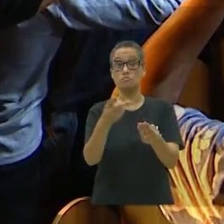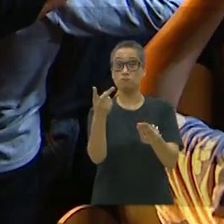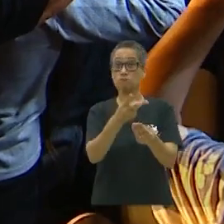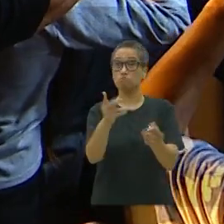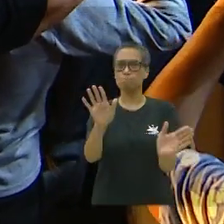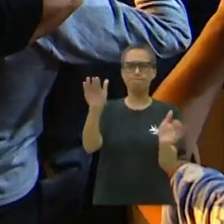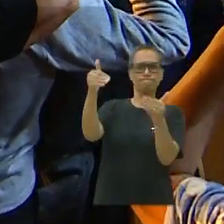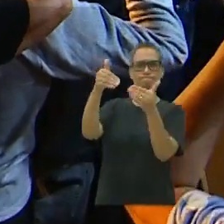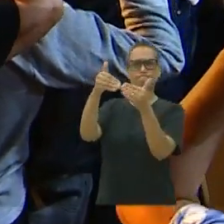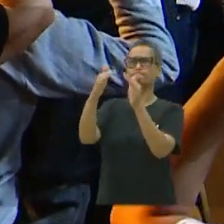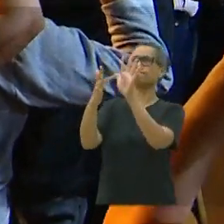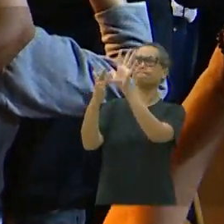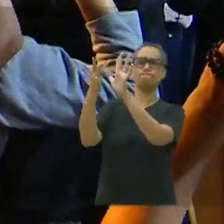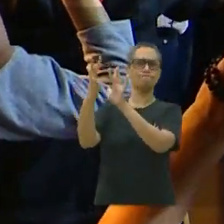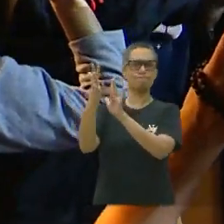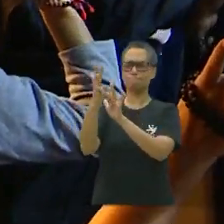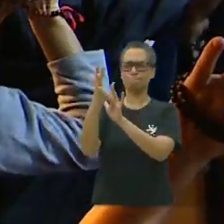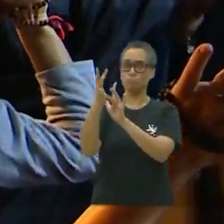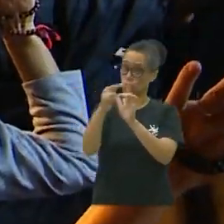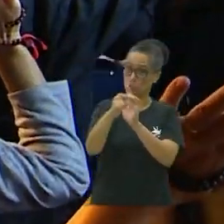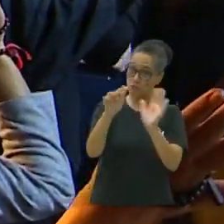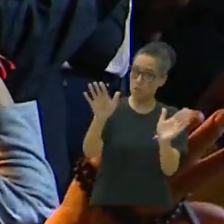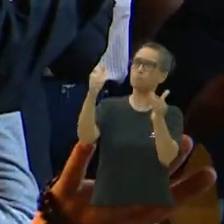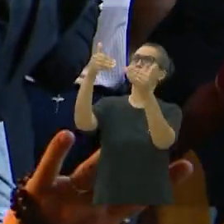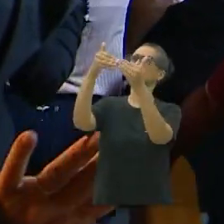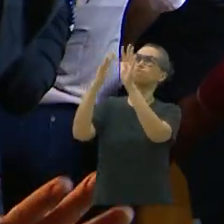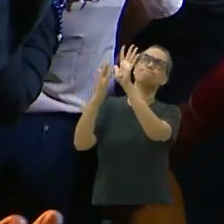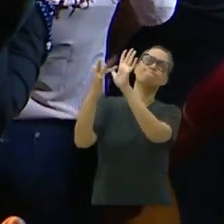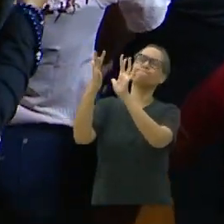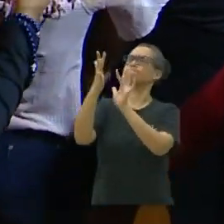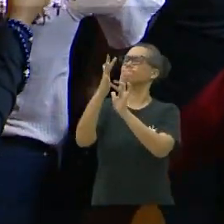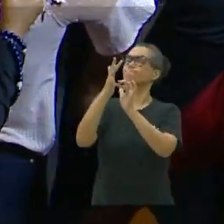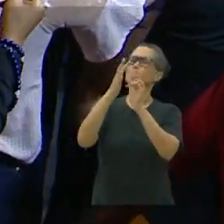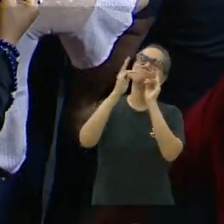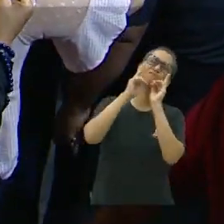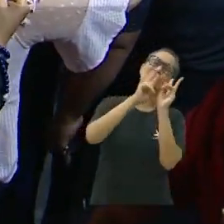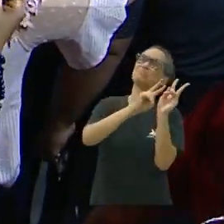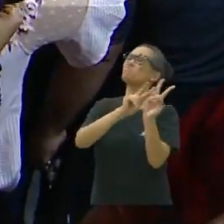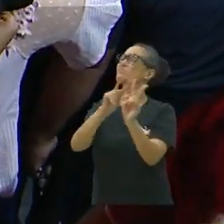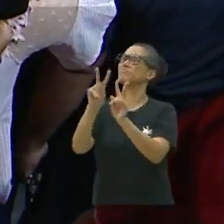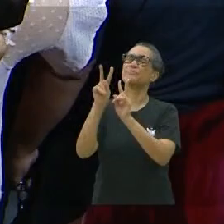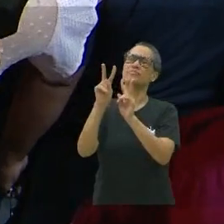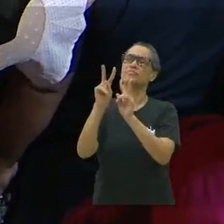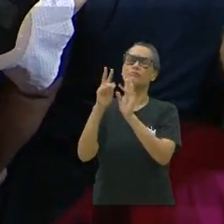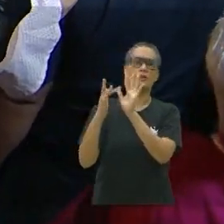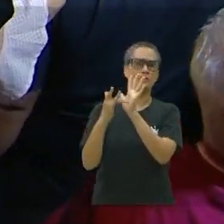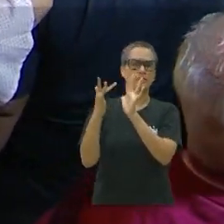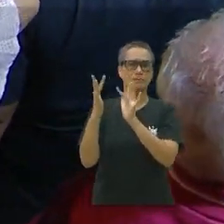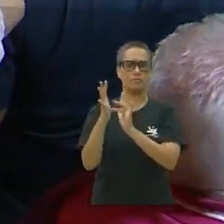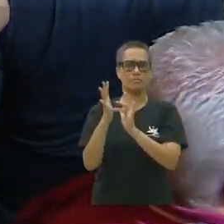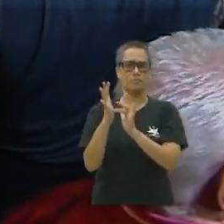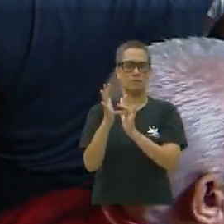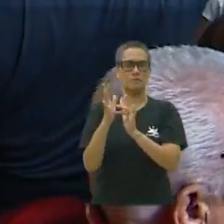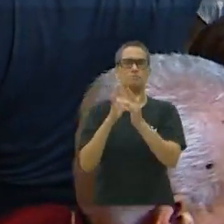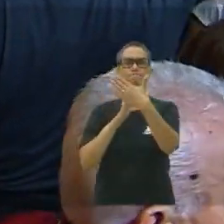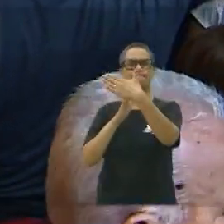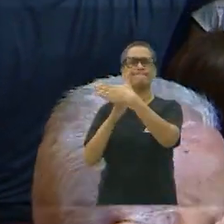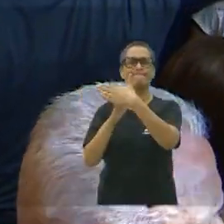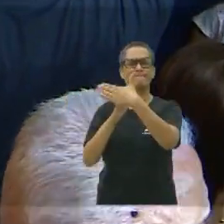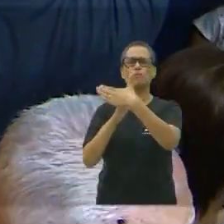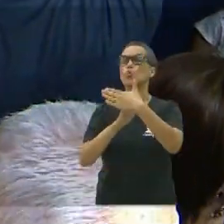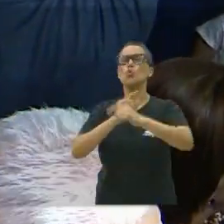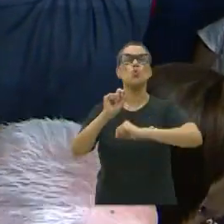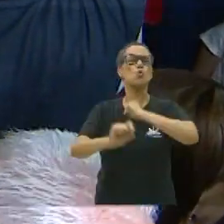para ele, para mais ninguém. Olha para essa chaga e entrega. Qual é essa muralha, minha filha?